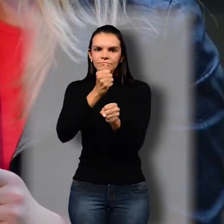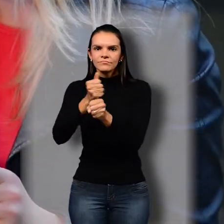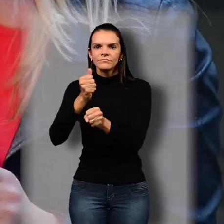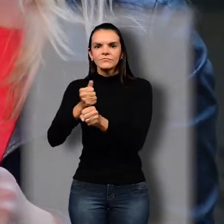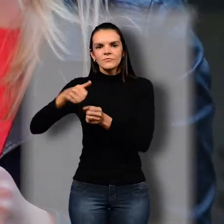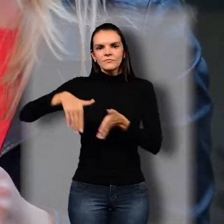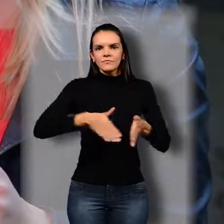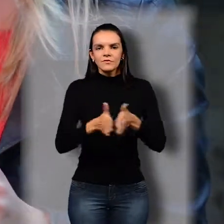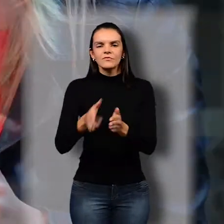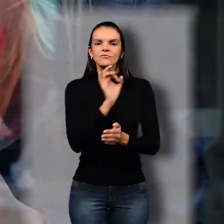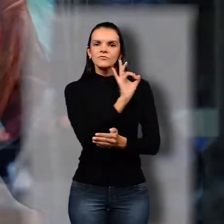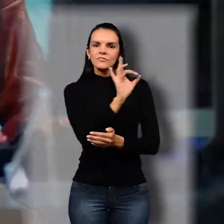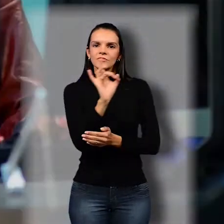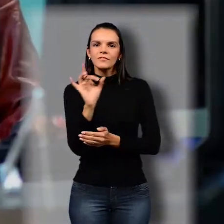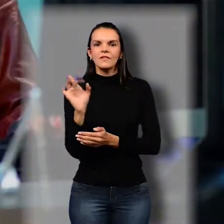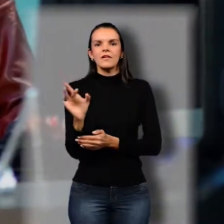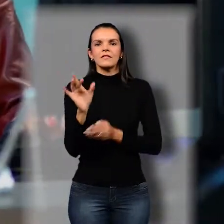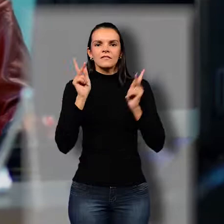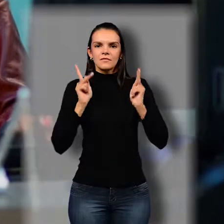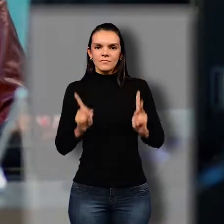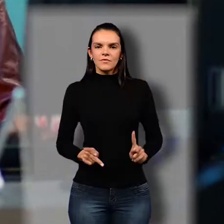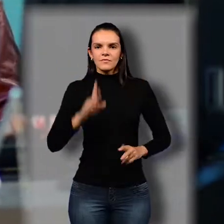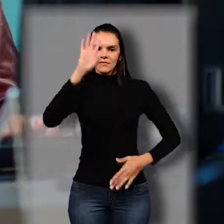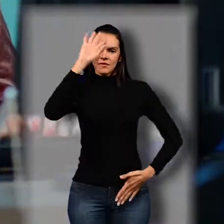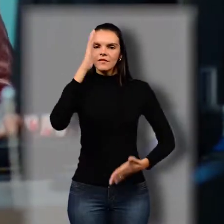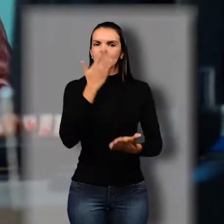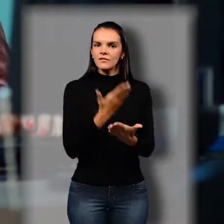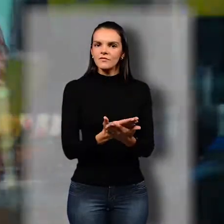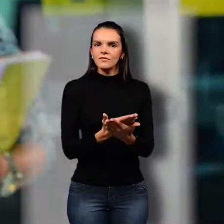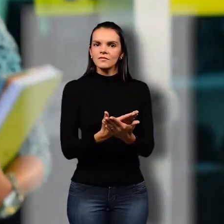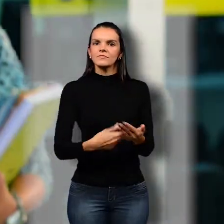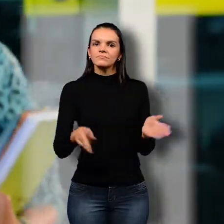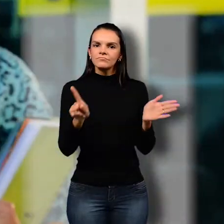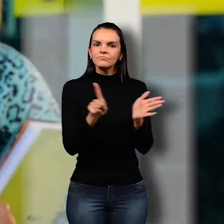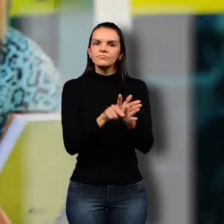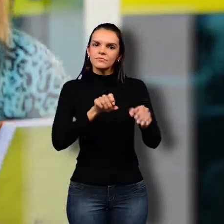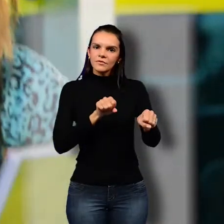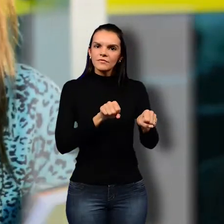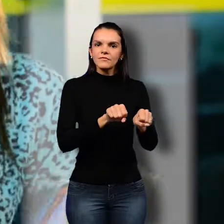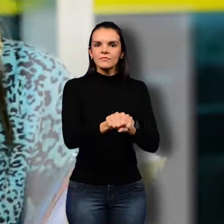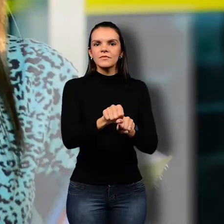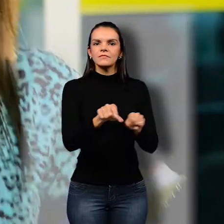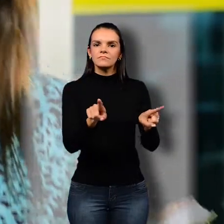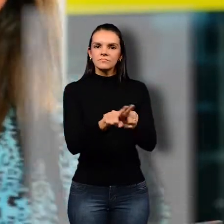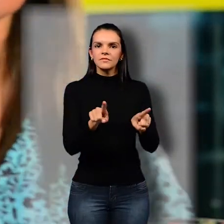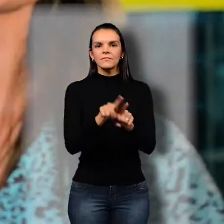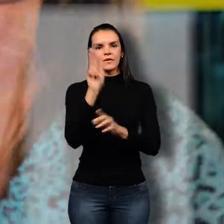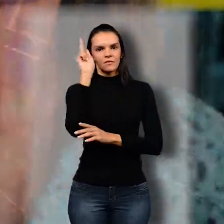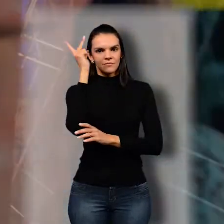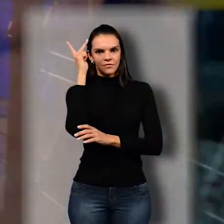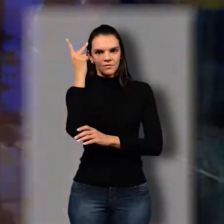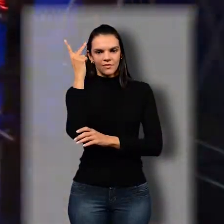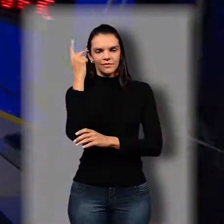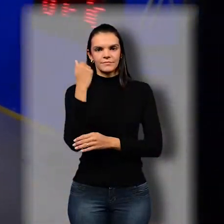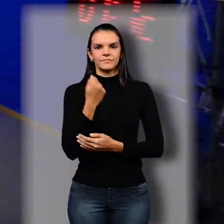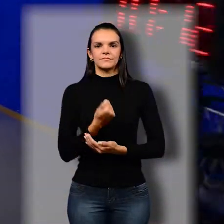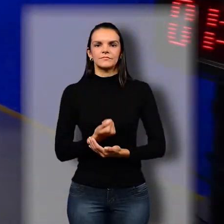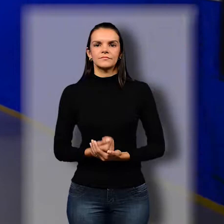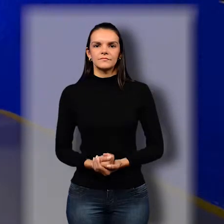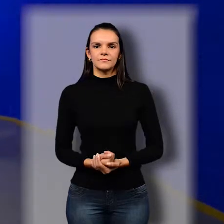um que confia a ela sua formação e parte da sua história.